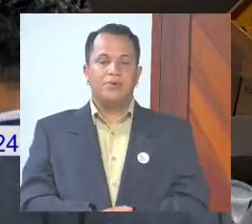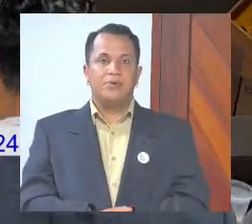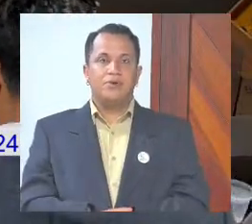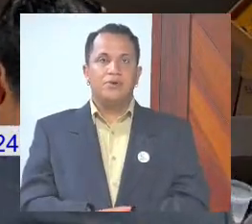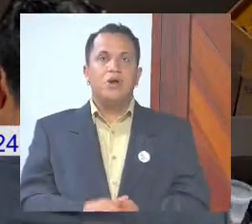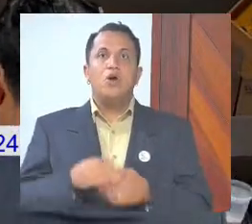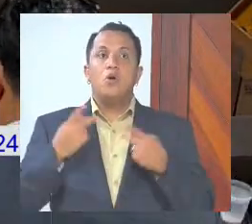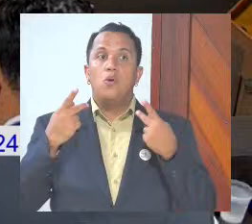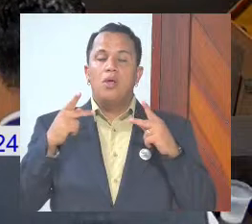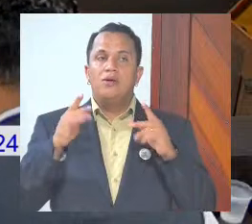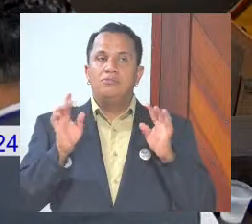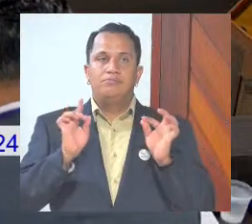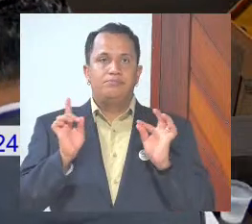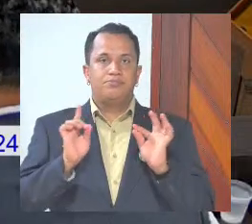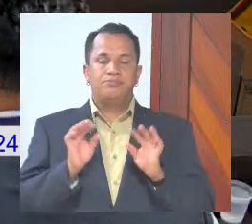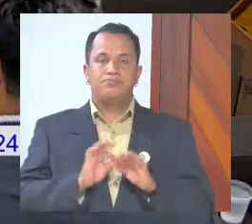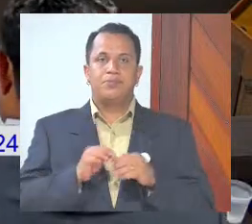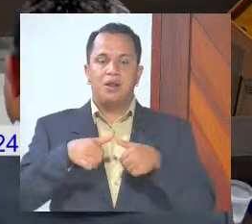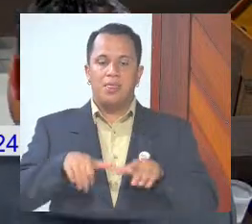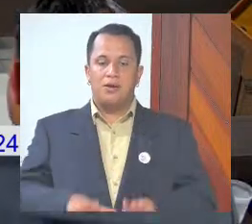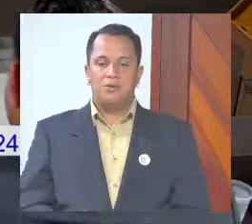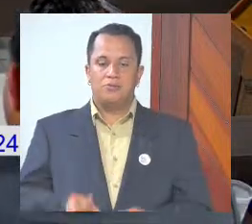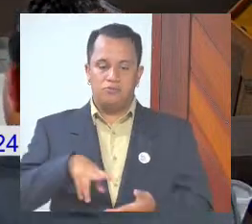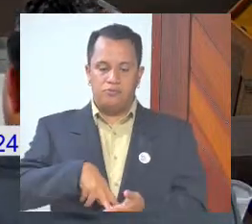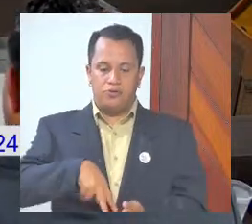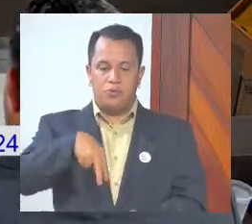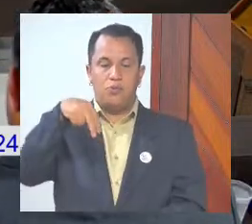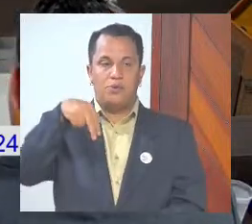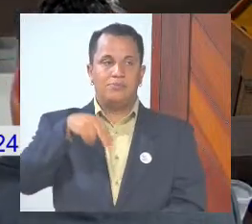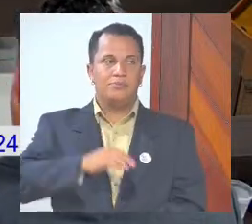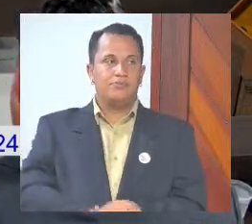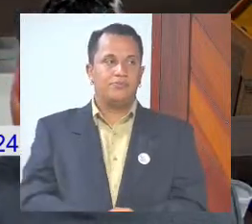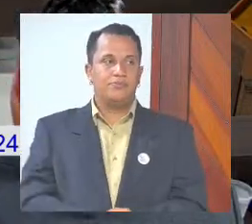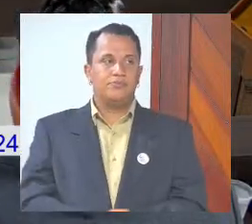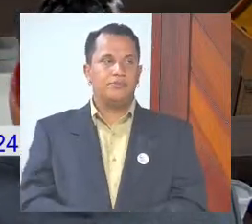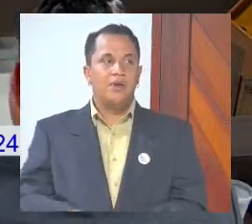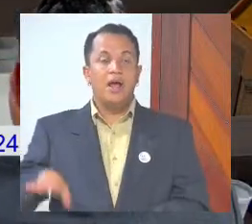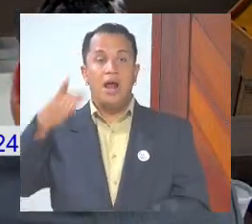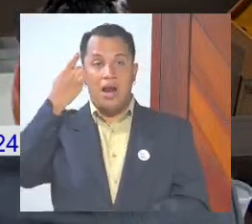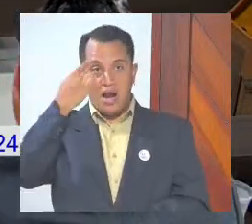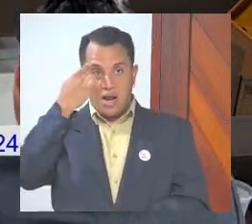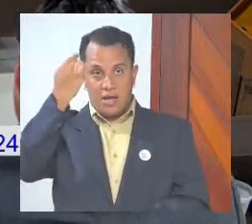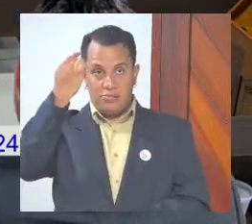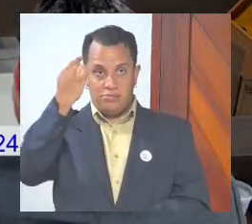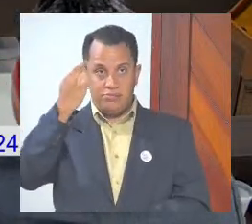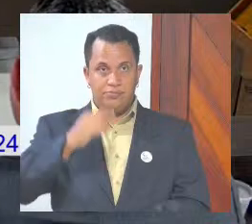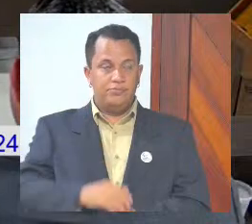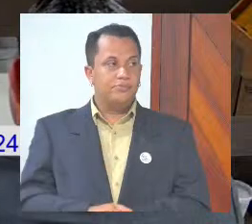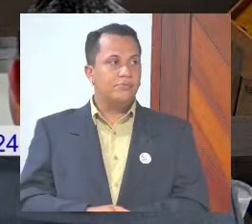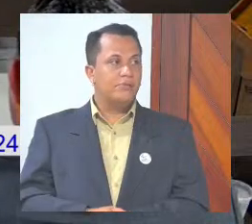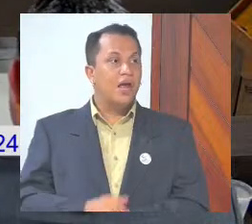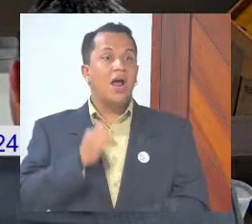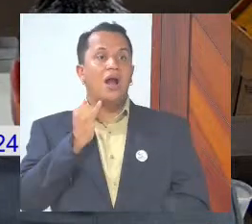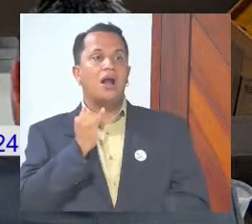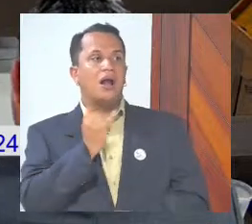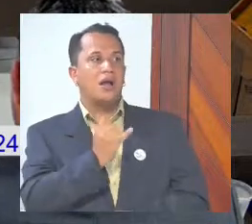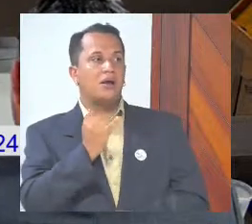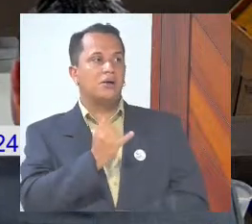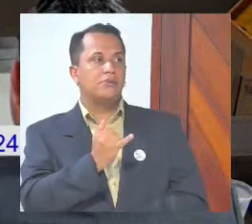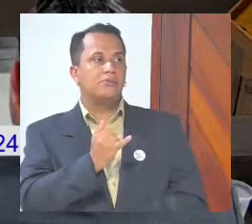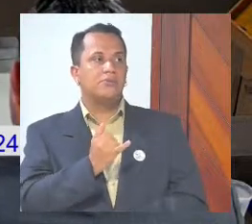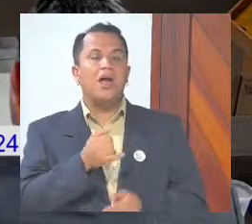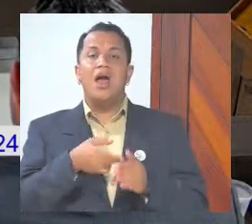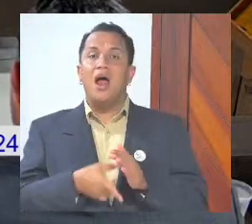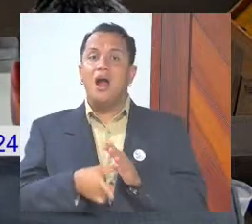Ele não está aqui, ressuscitou. Lembre-se do que ele lhes disse quando